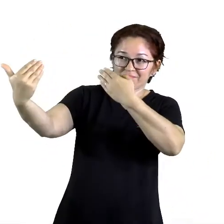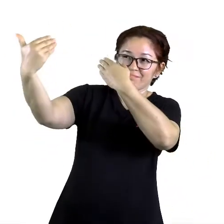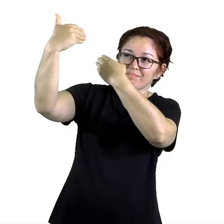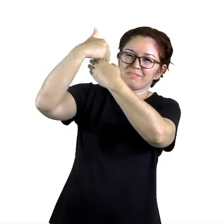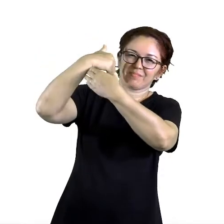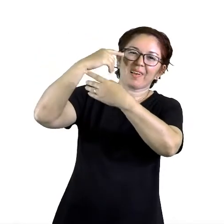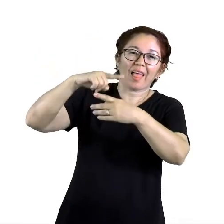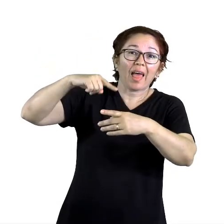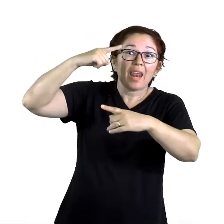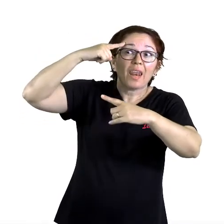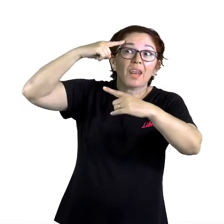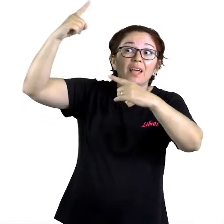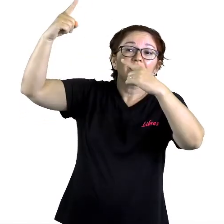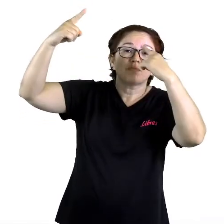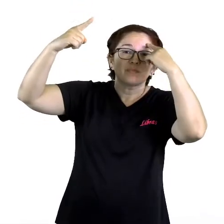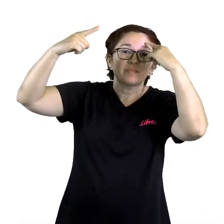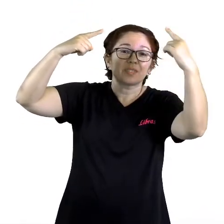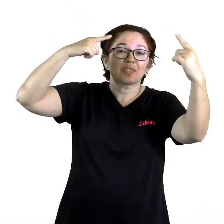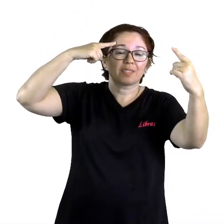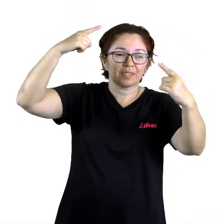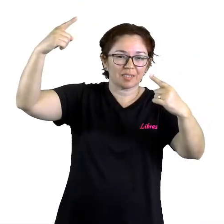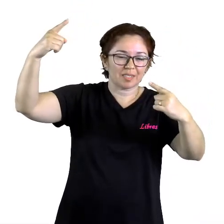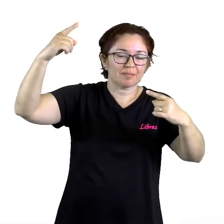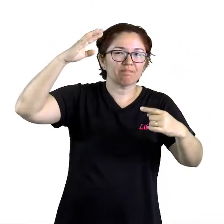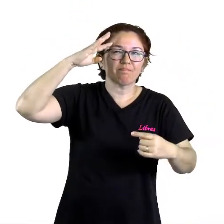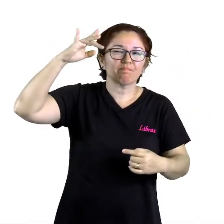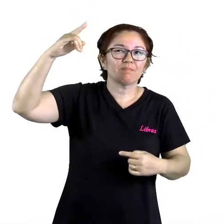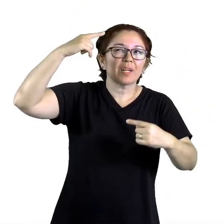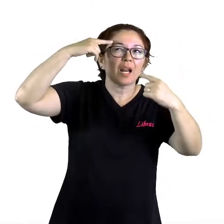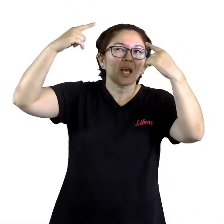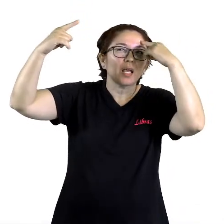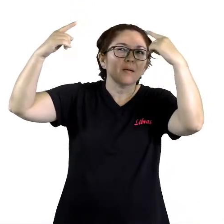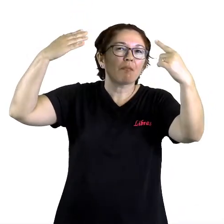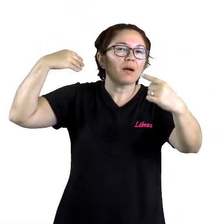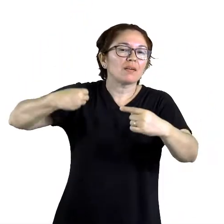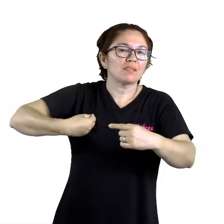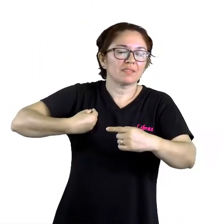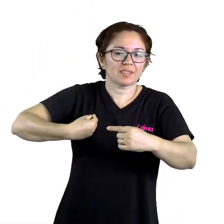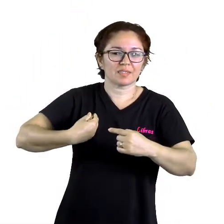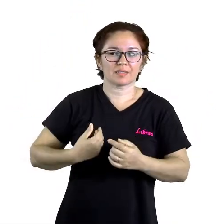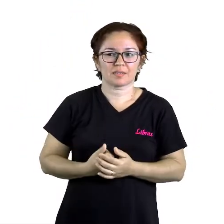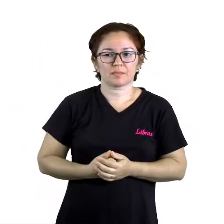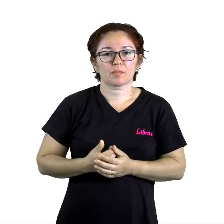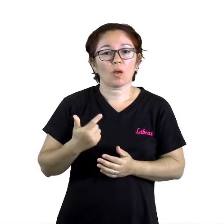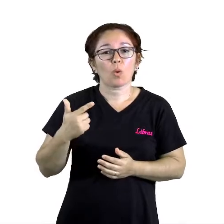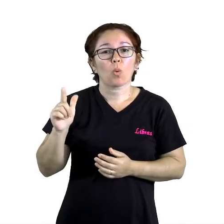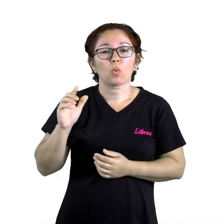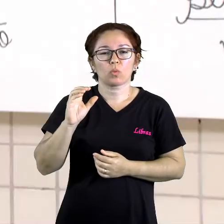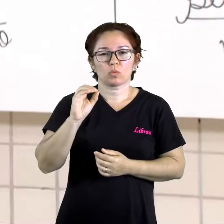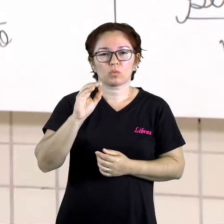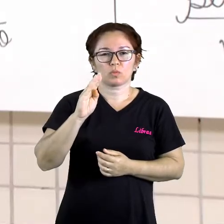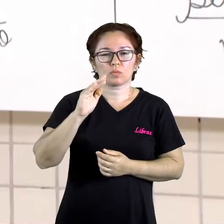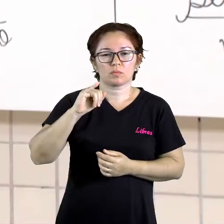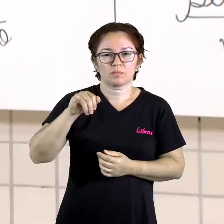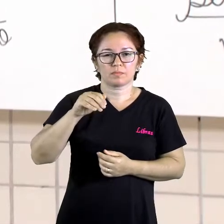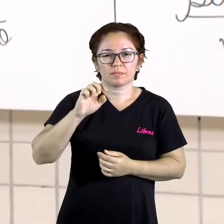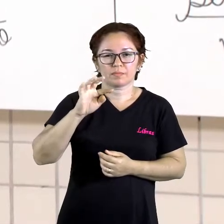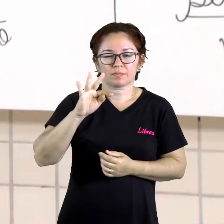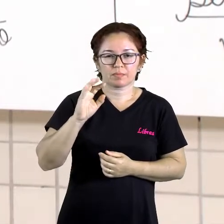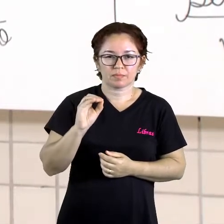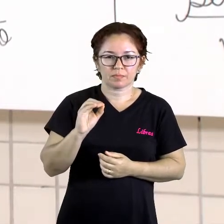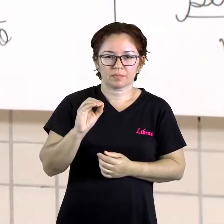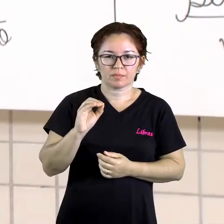caso, meus pensamentos. Já o objeto indireto, ele precisa do auxílio